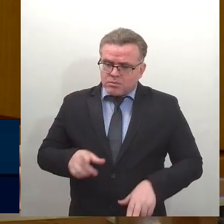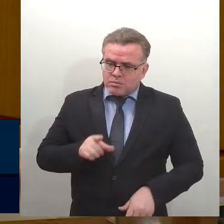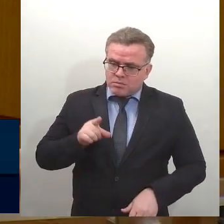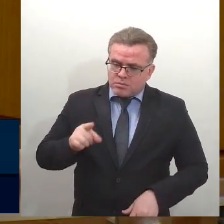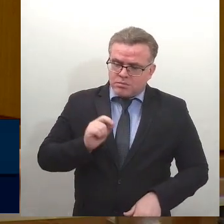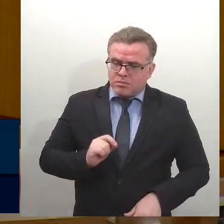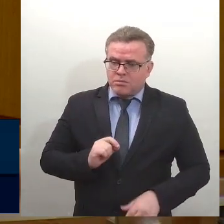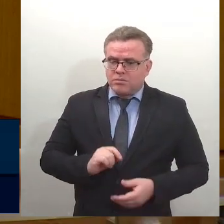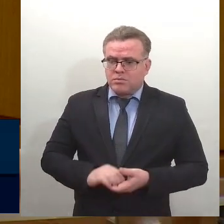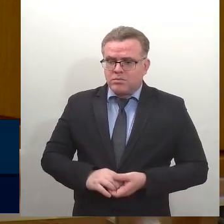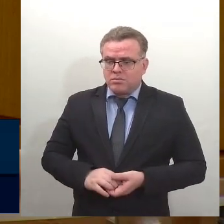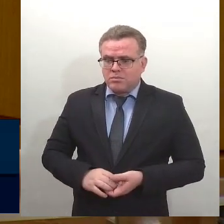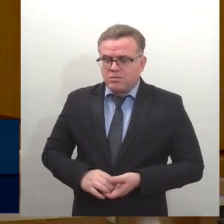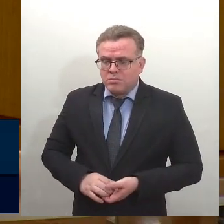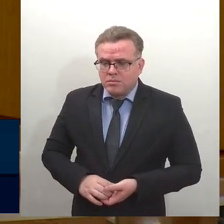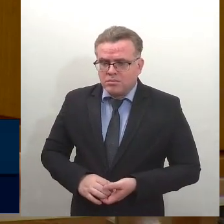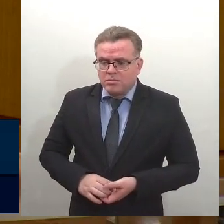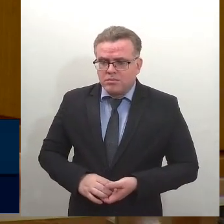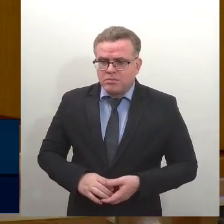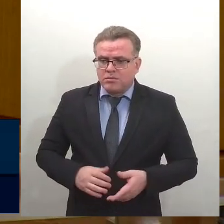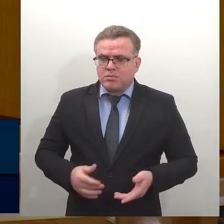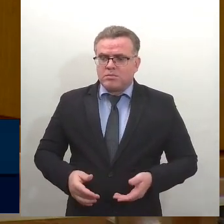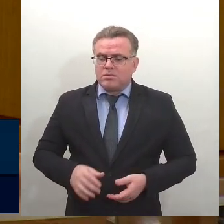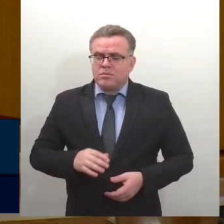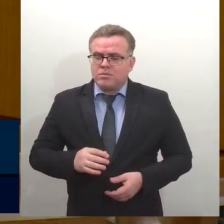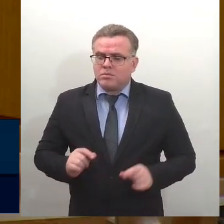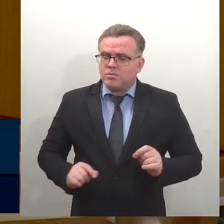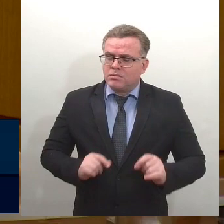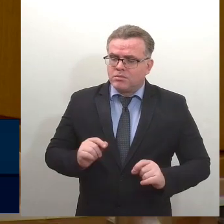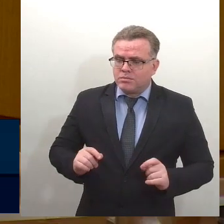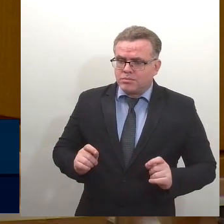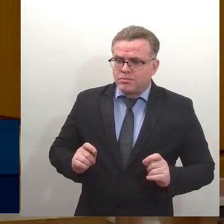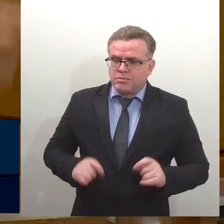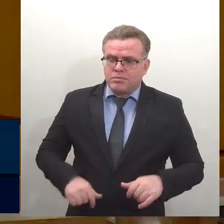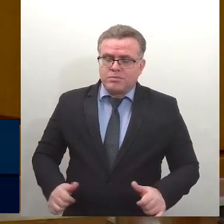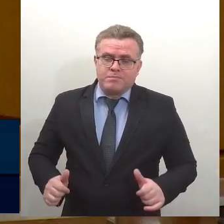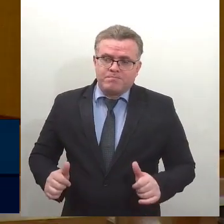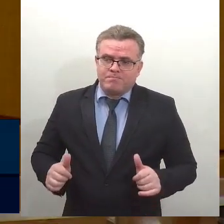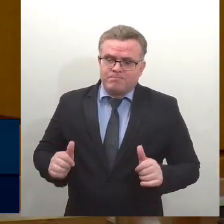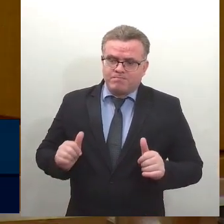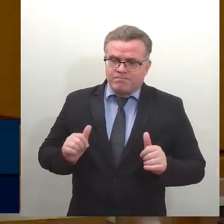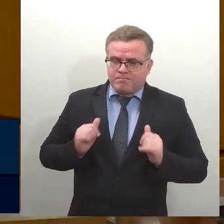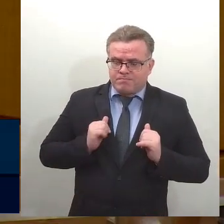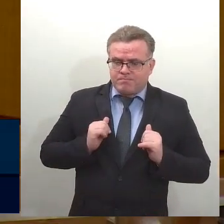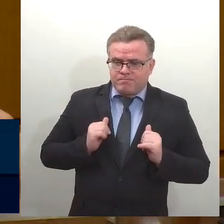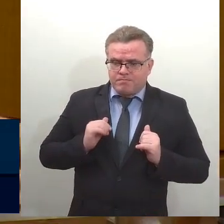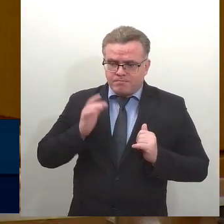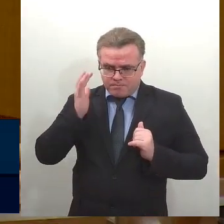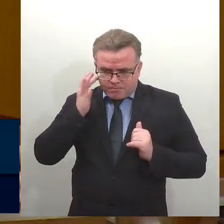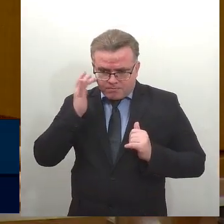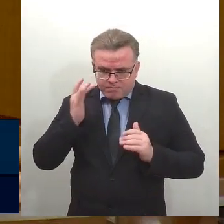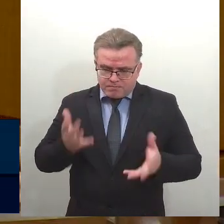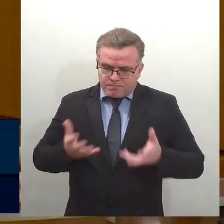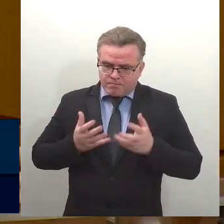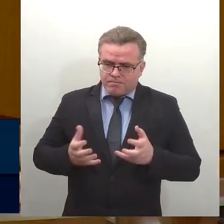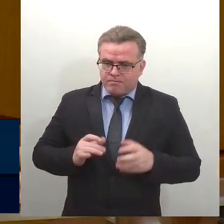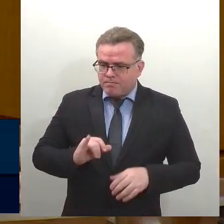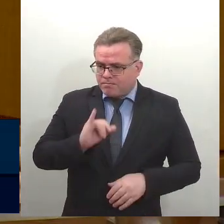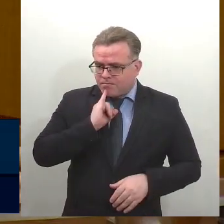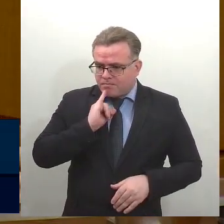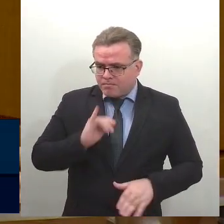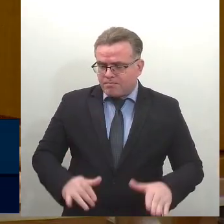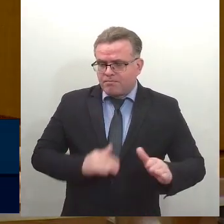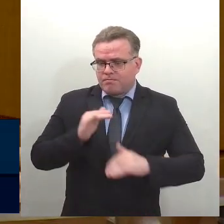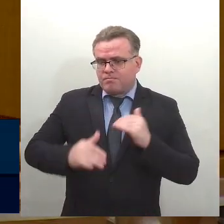e não para achar que quero que a minha Itabaiana grande se transforme numa Itabaiana